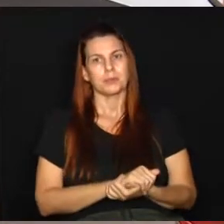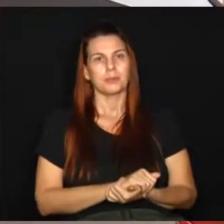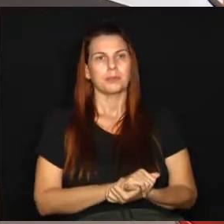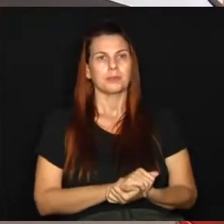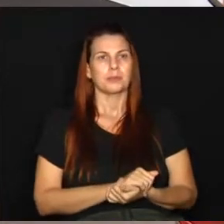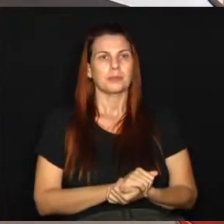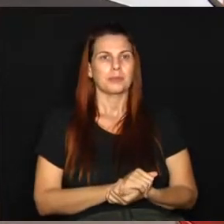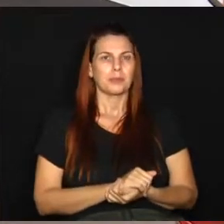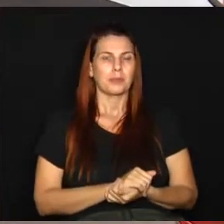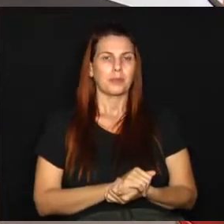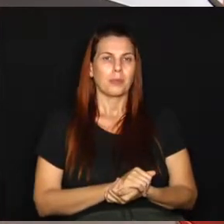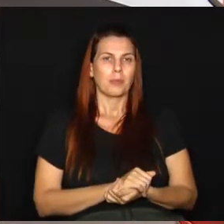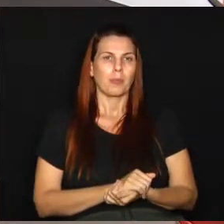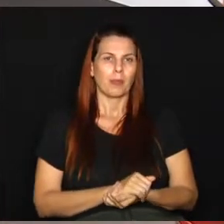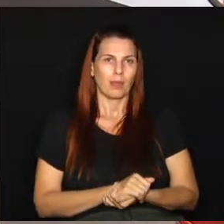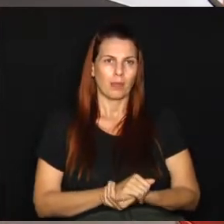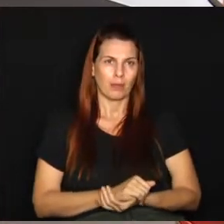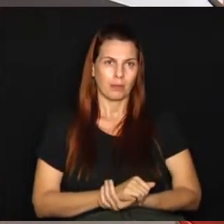Maria Laura.